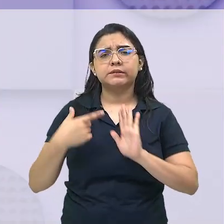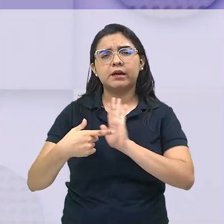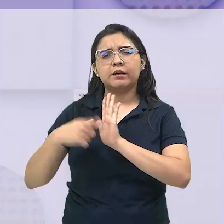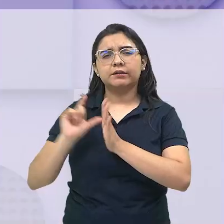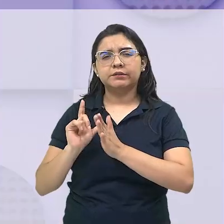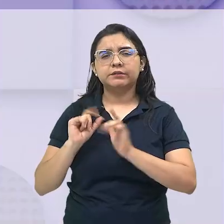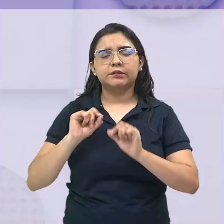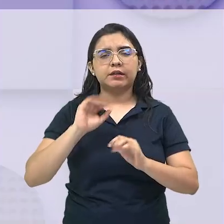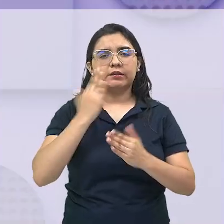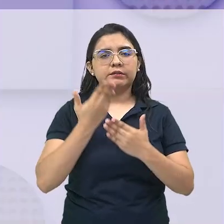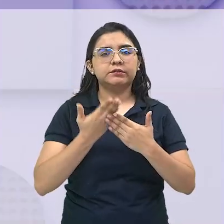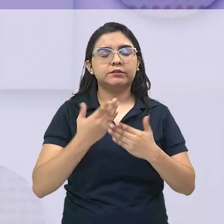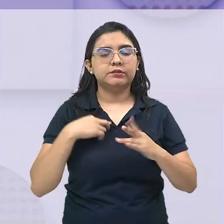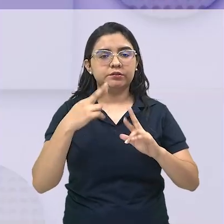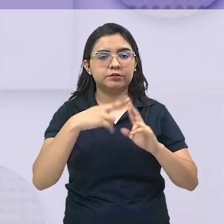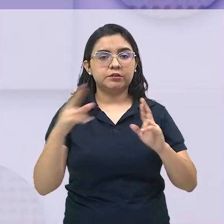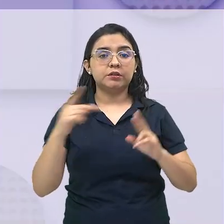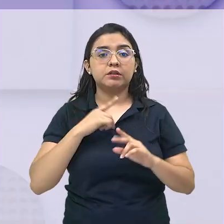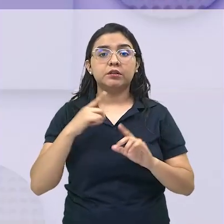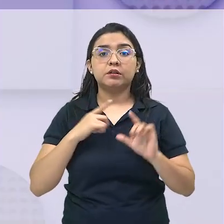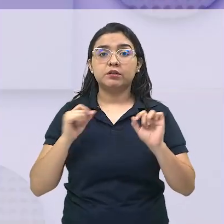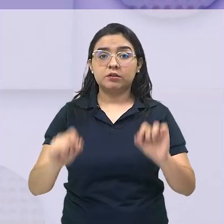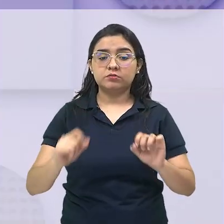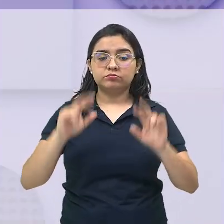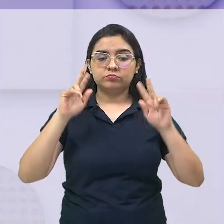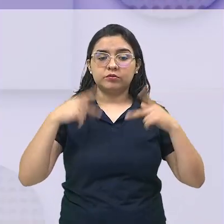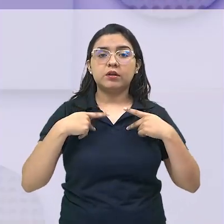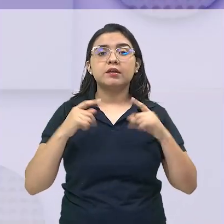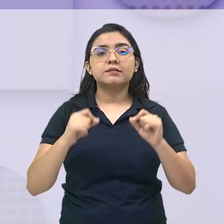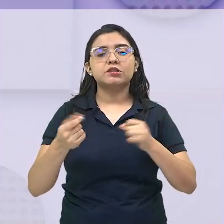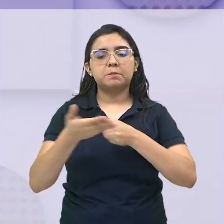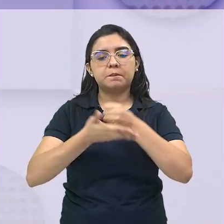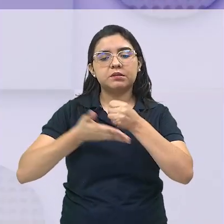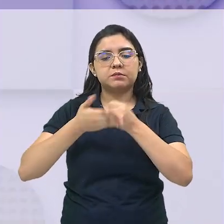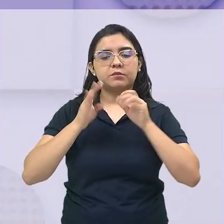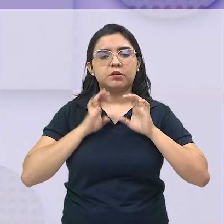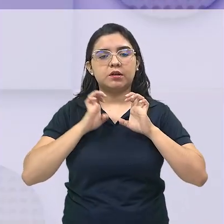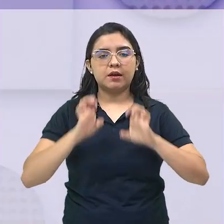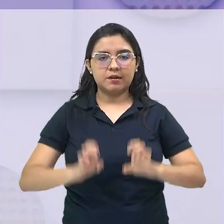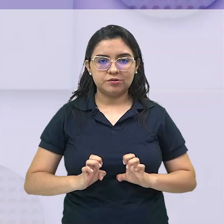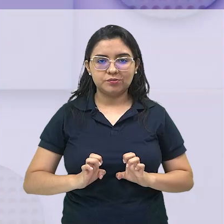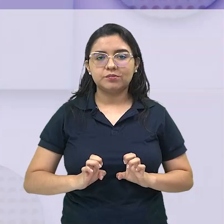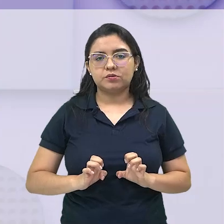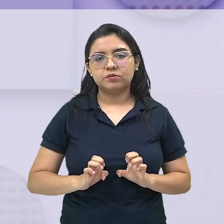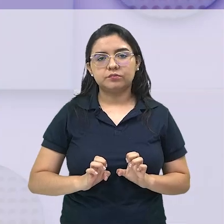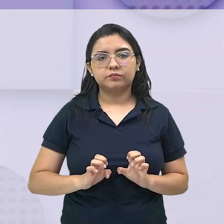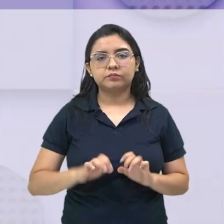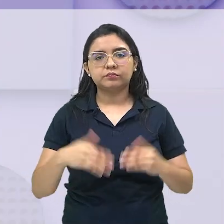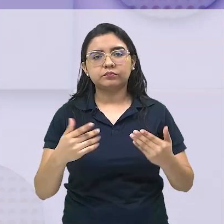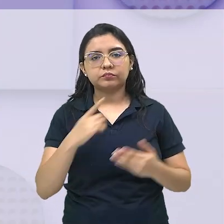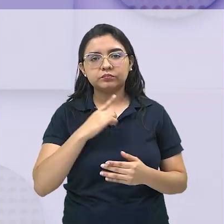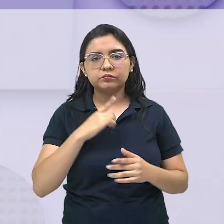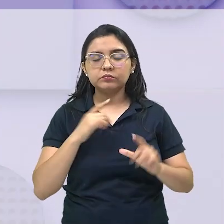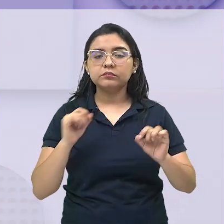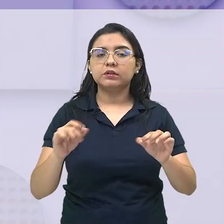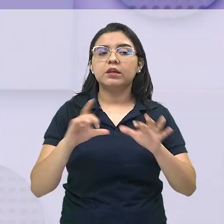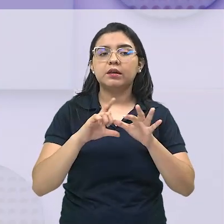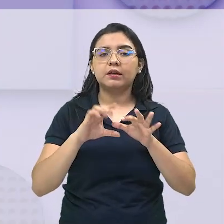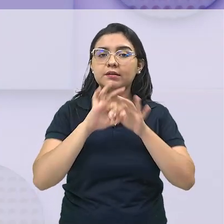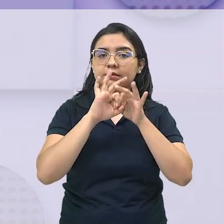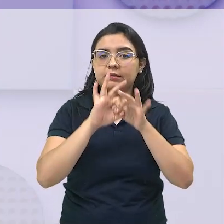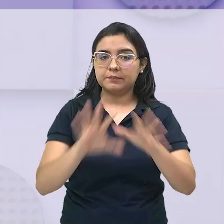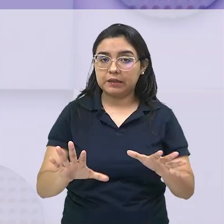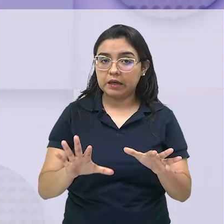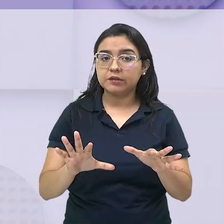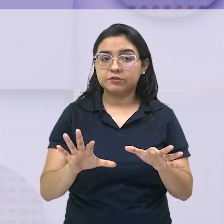crenças religiosas, o ser humano tem a questão dos princípios éticos. Ele escolhe, ele tem o terreno da liberdade,